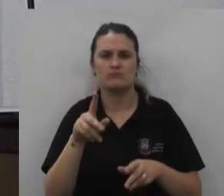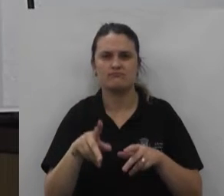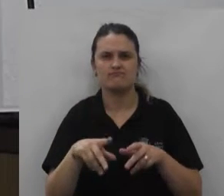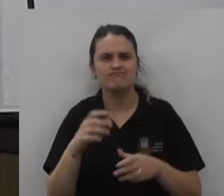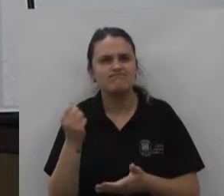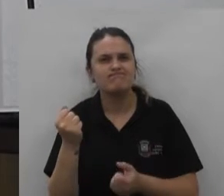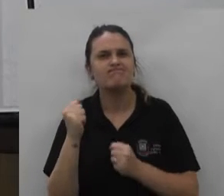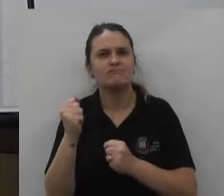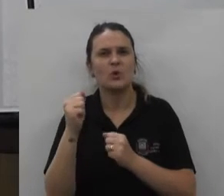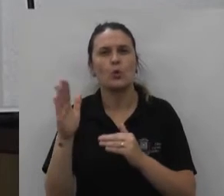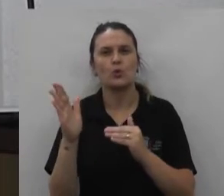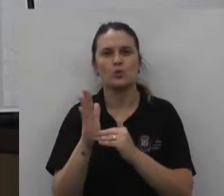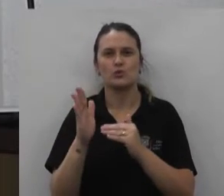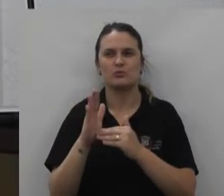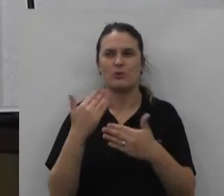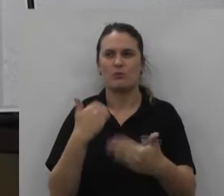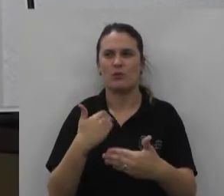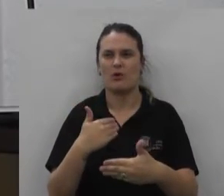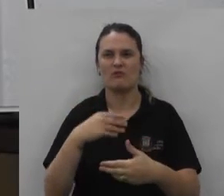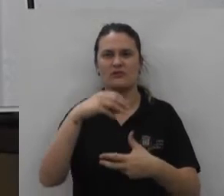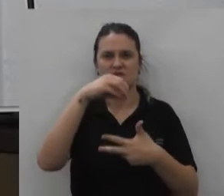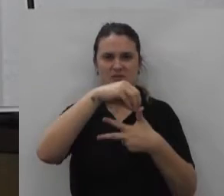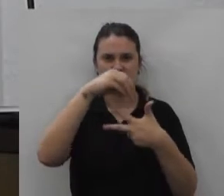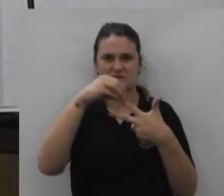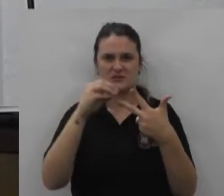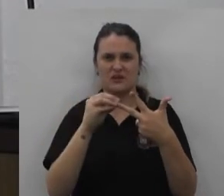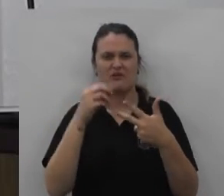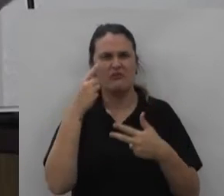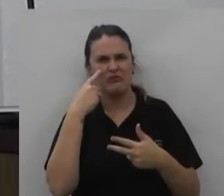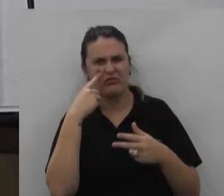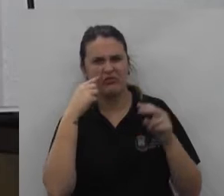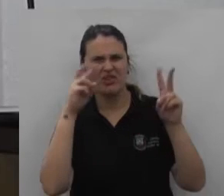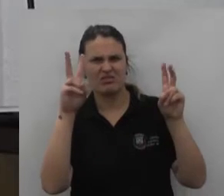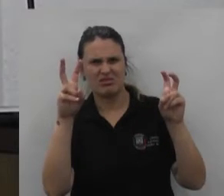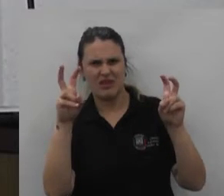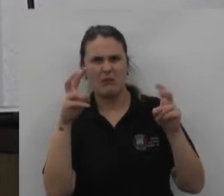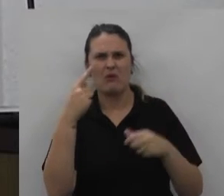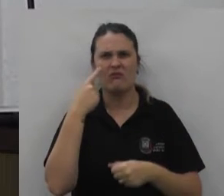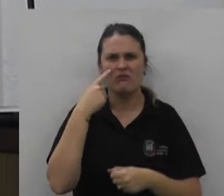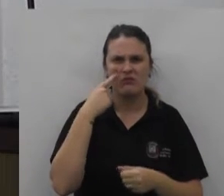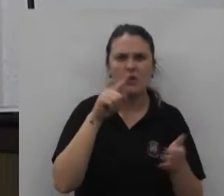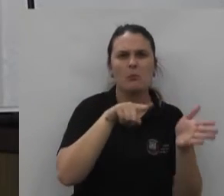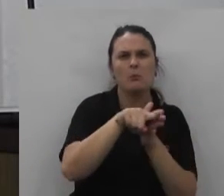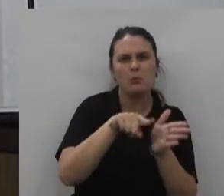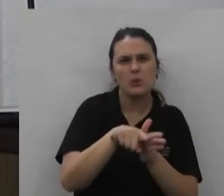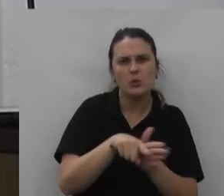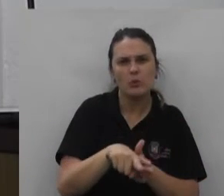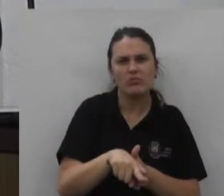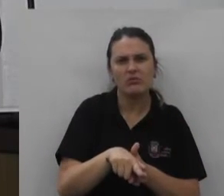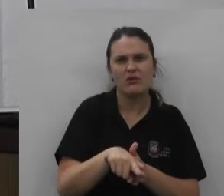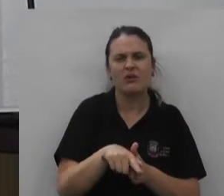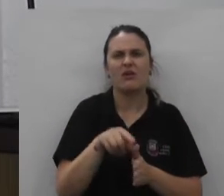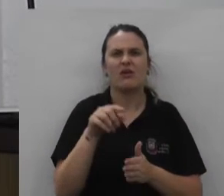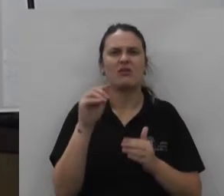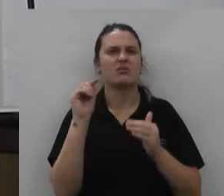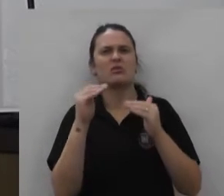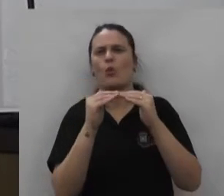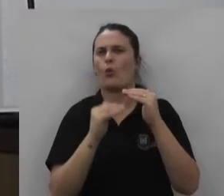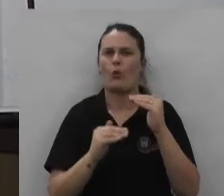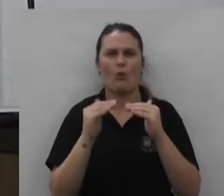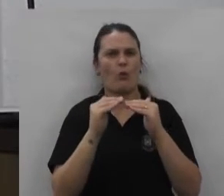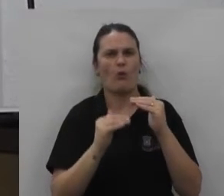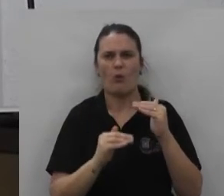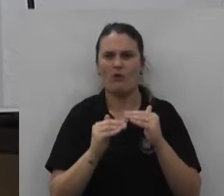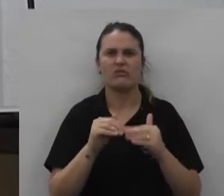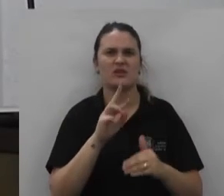pela última prova do Enem. Olhem o tema, as questões. Quem não concordar com